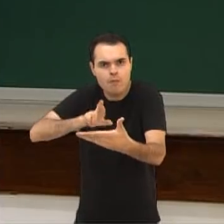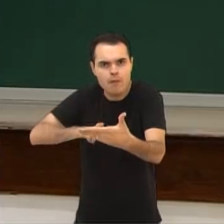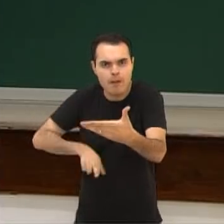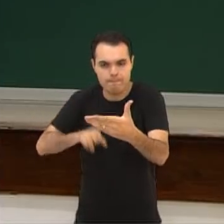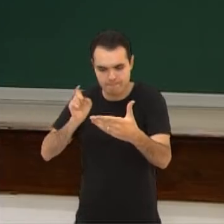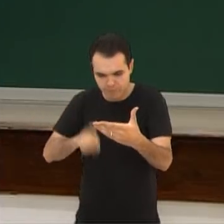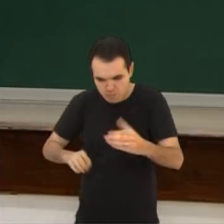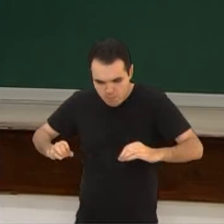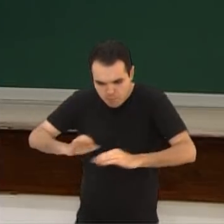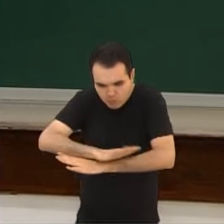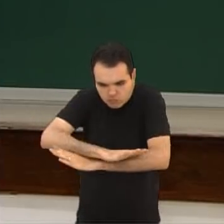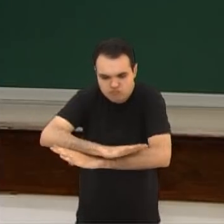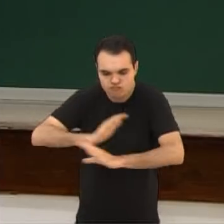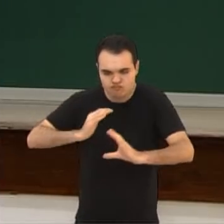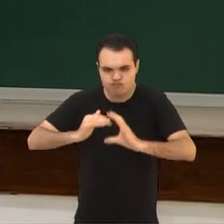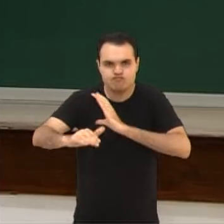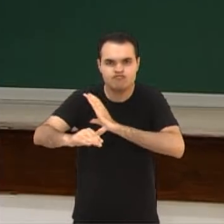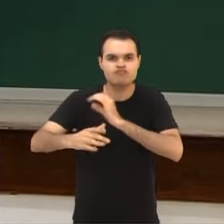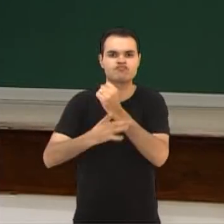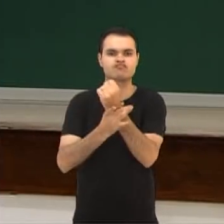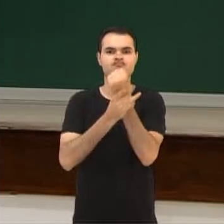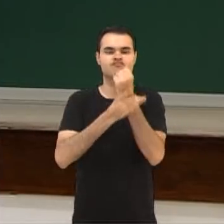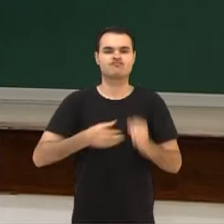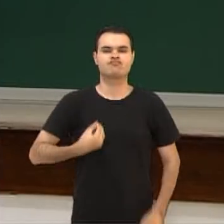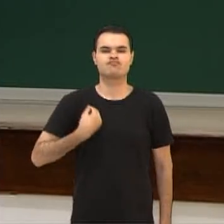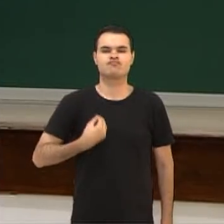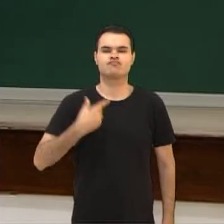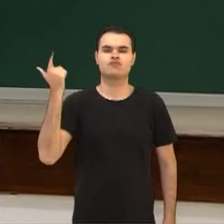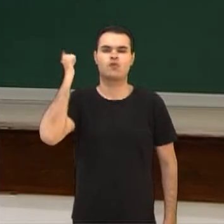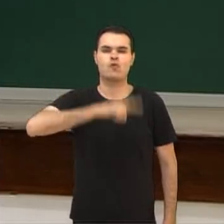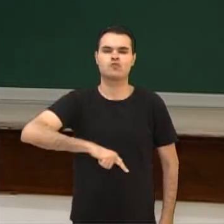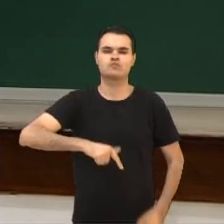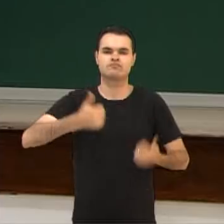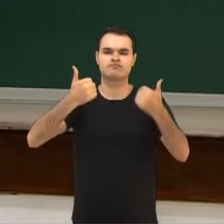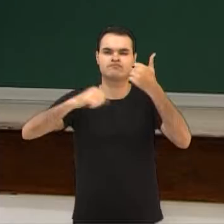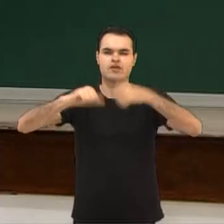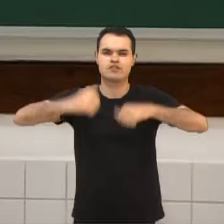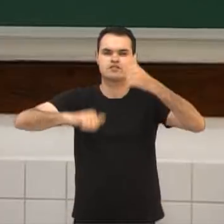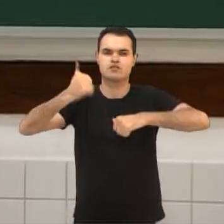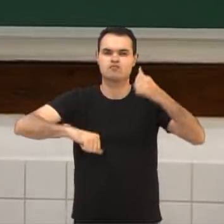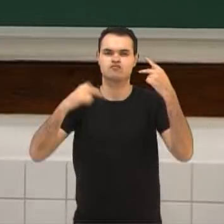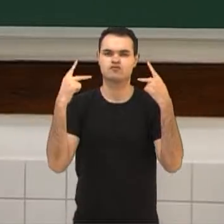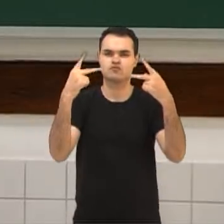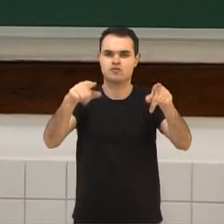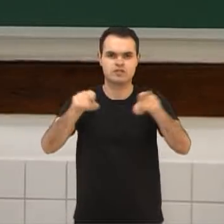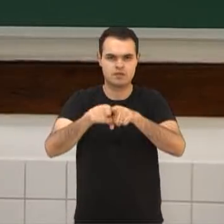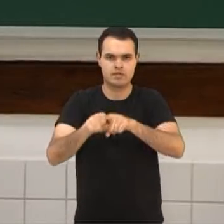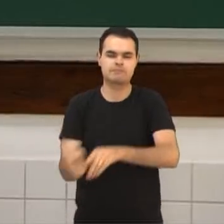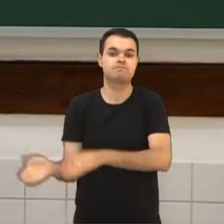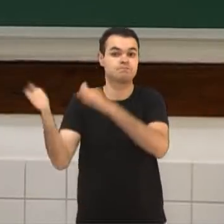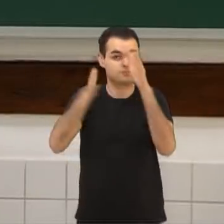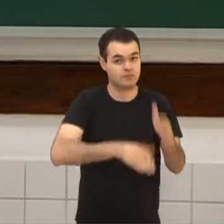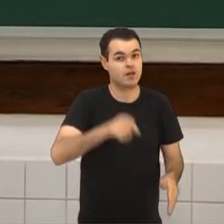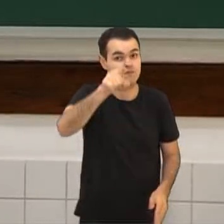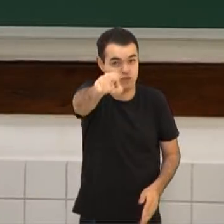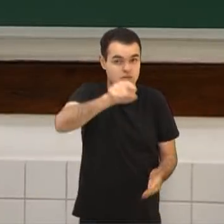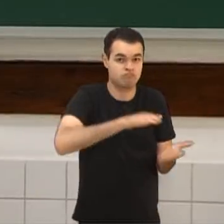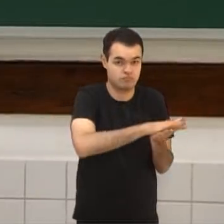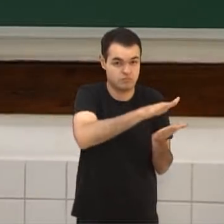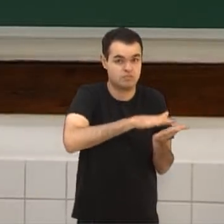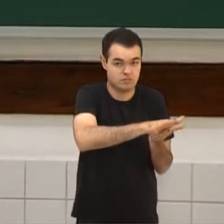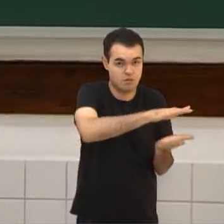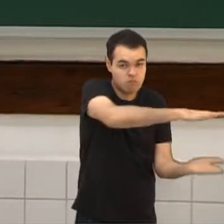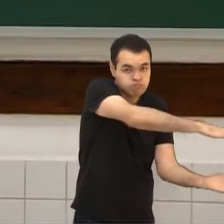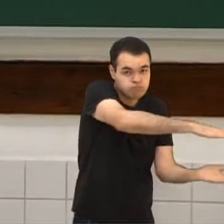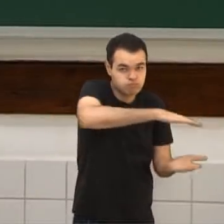em concluir, tranquilo, garante sua presença, garante sua avaliação. Você que responde às atividades impressas que